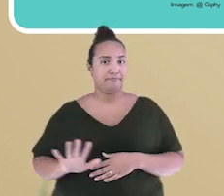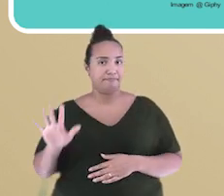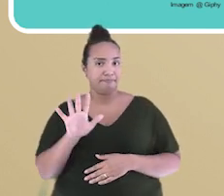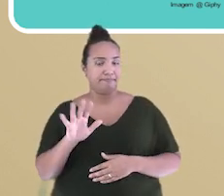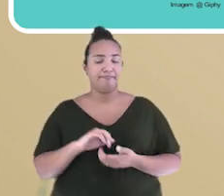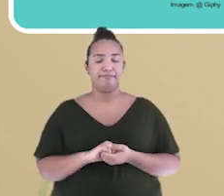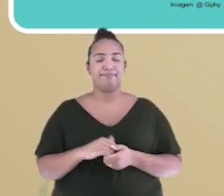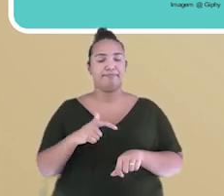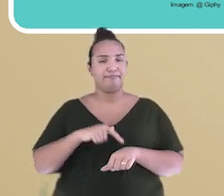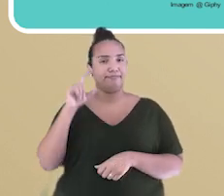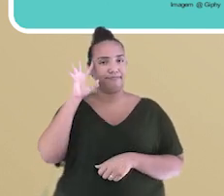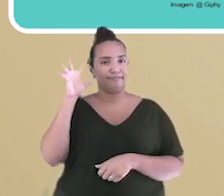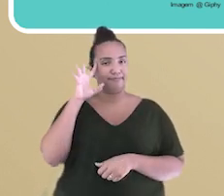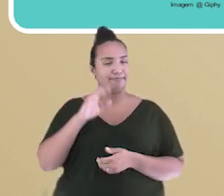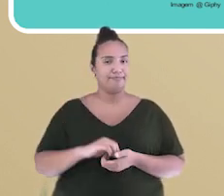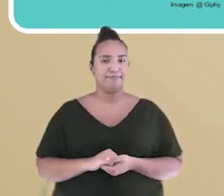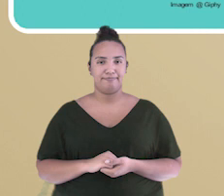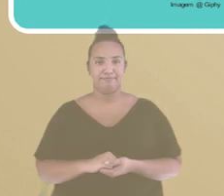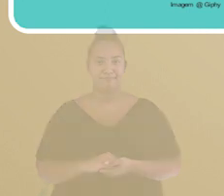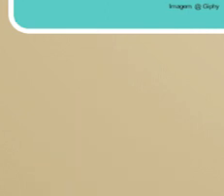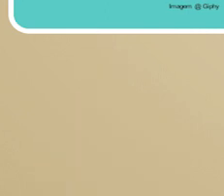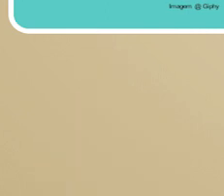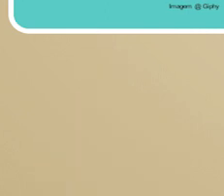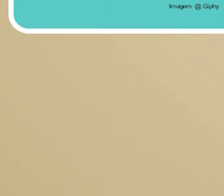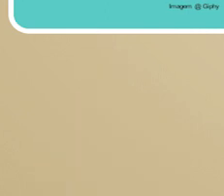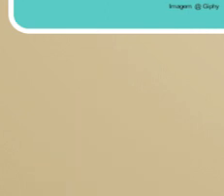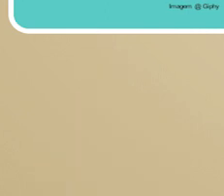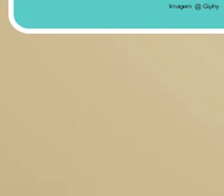e imagens. Um tempinho para você pensar.